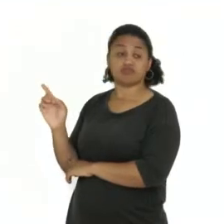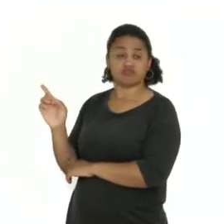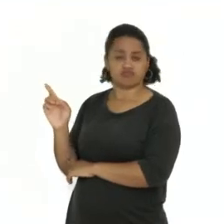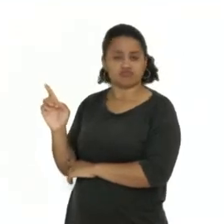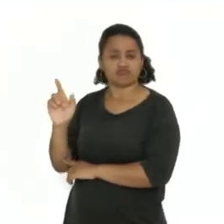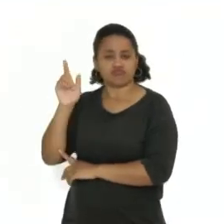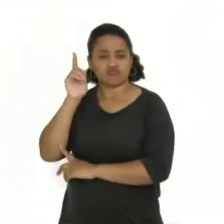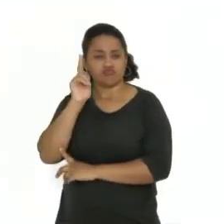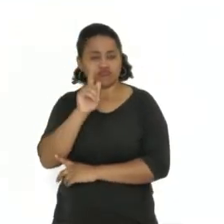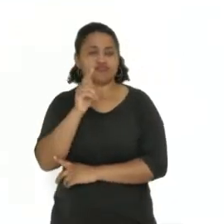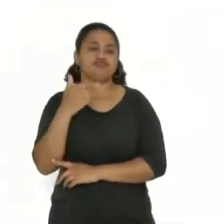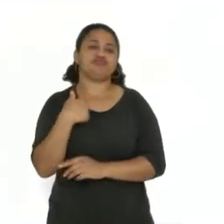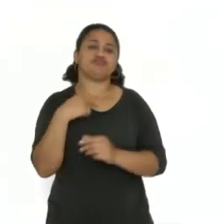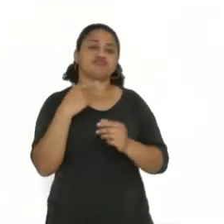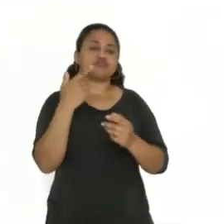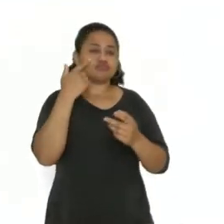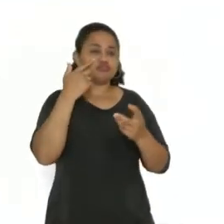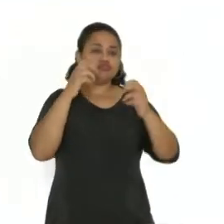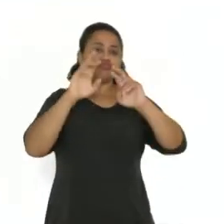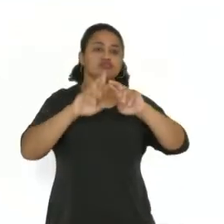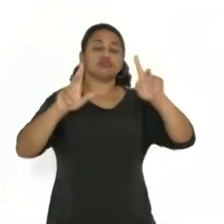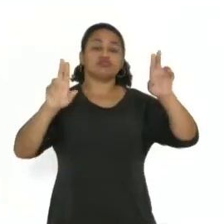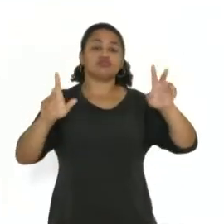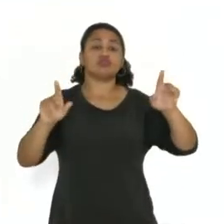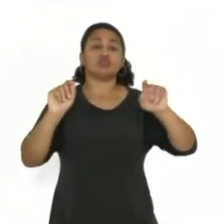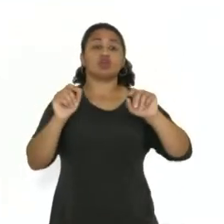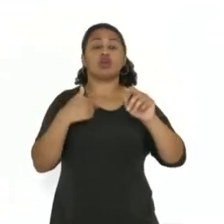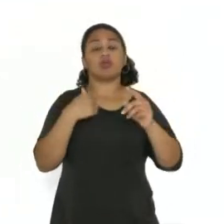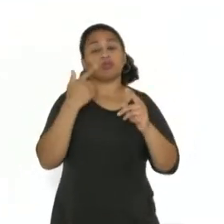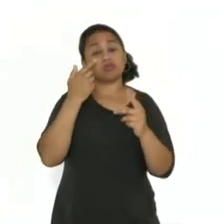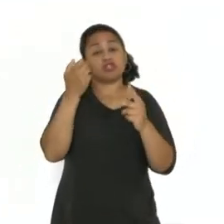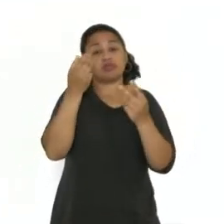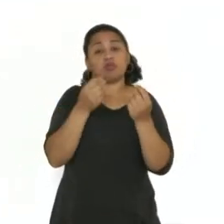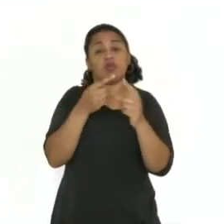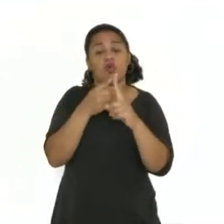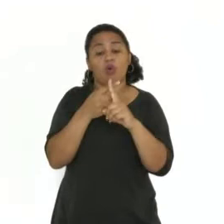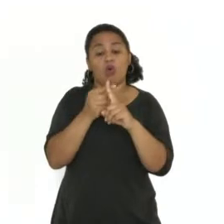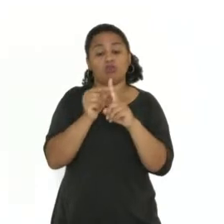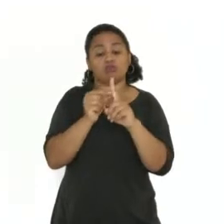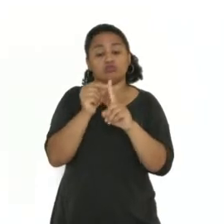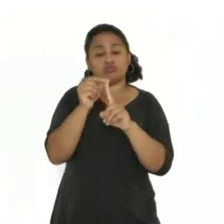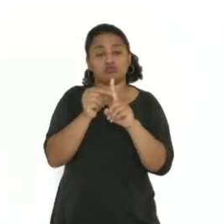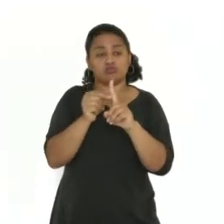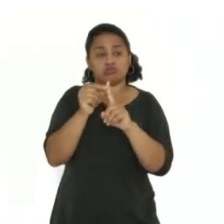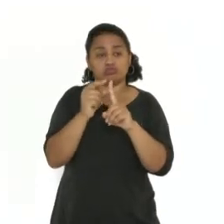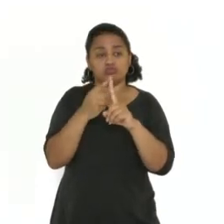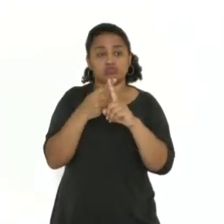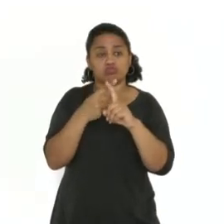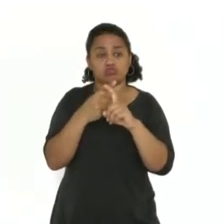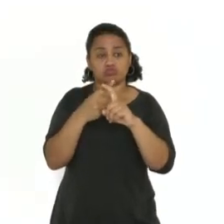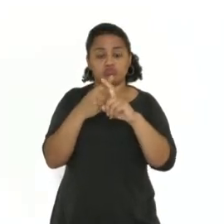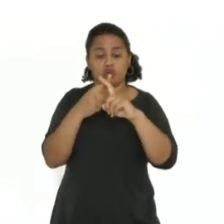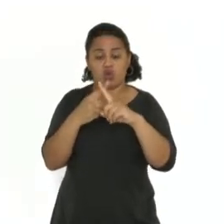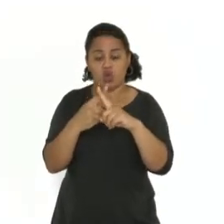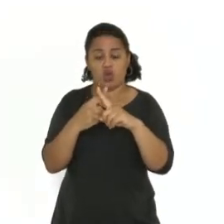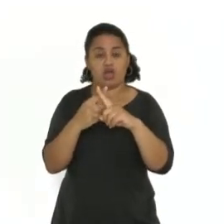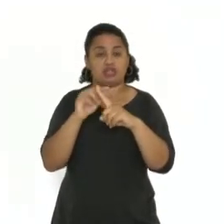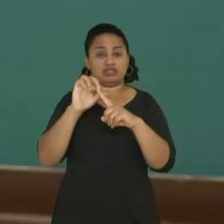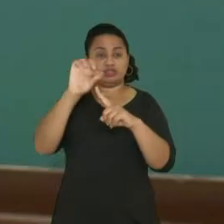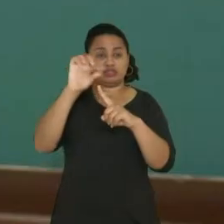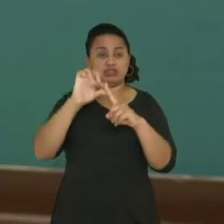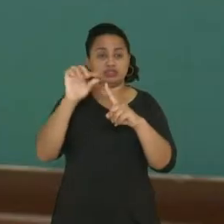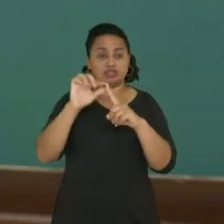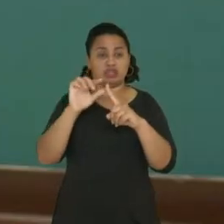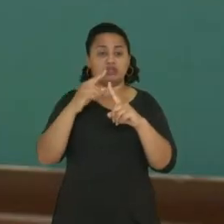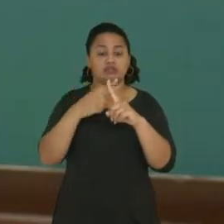essa diferenciação, nós observamos os braços. Então, aqui em cima, braço, braço.